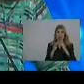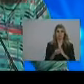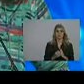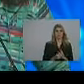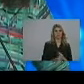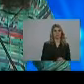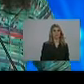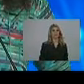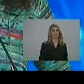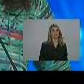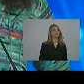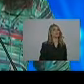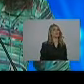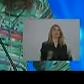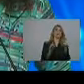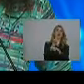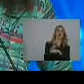acho que essa